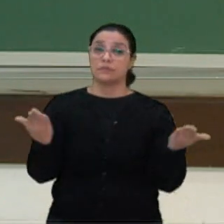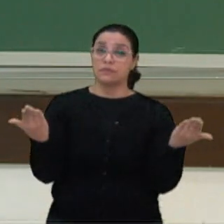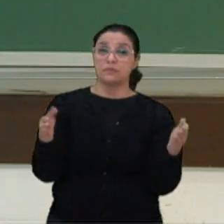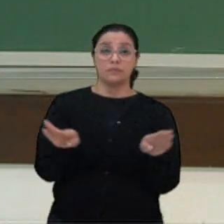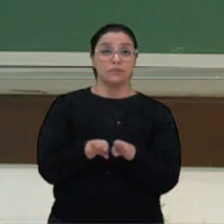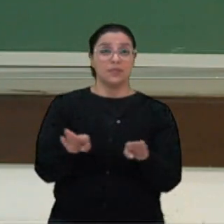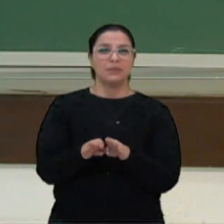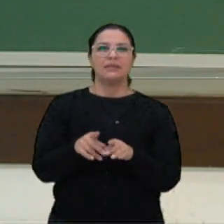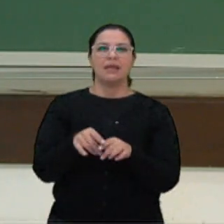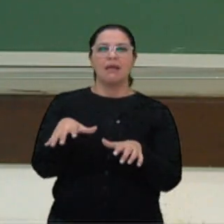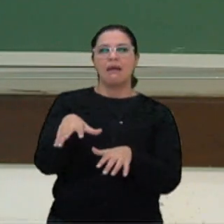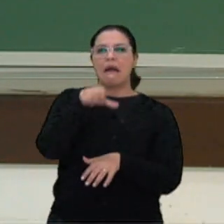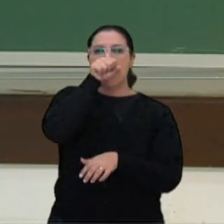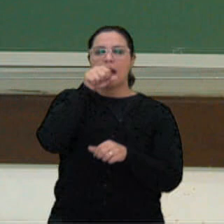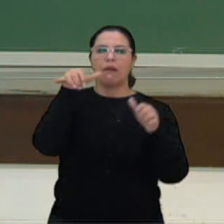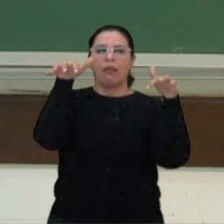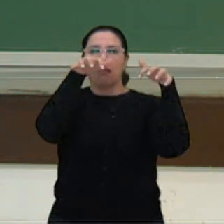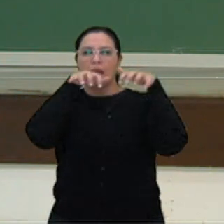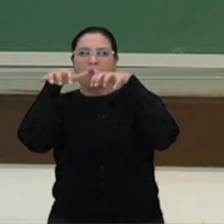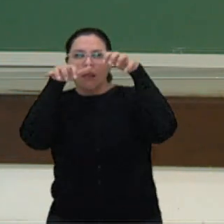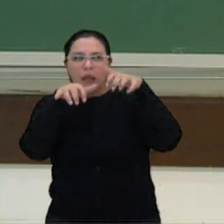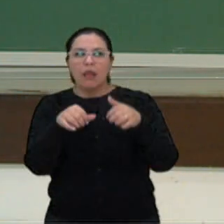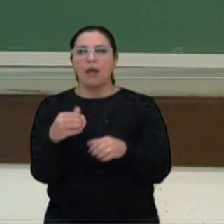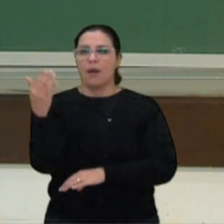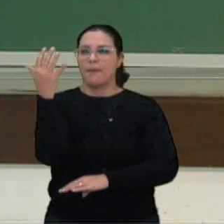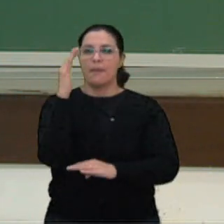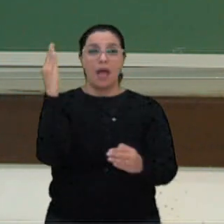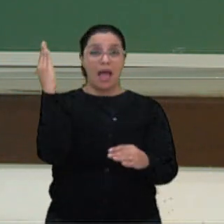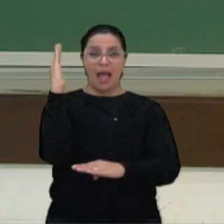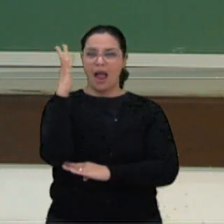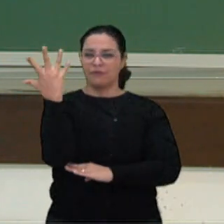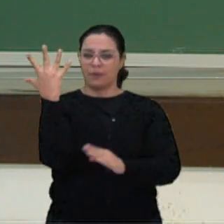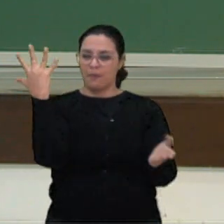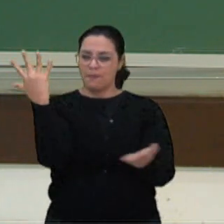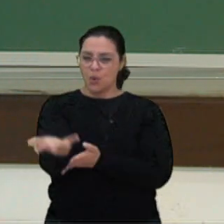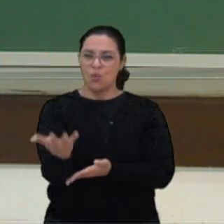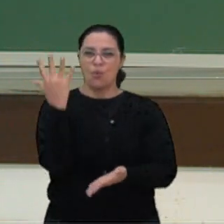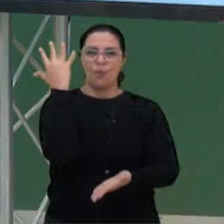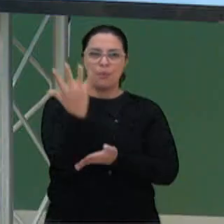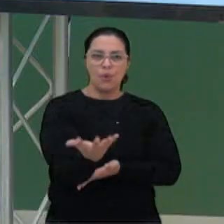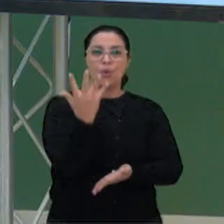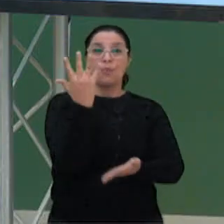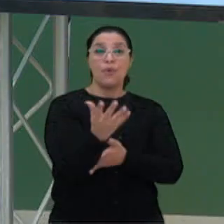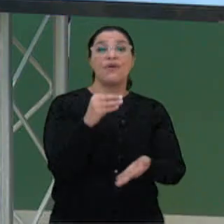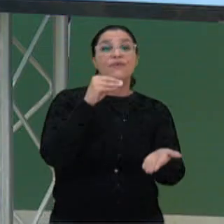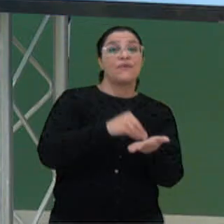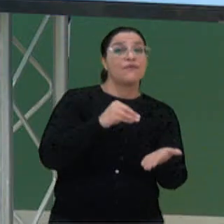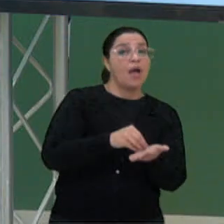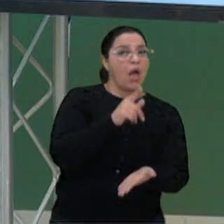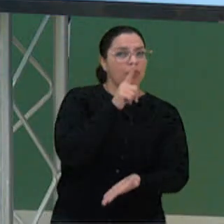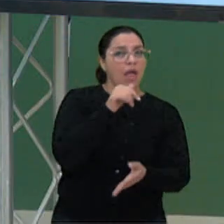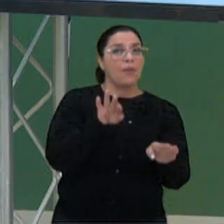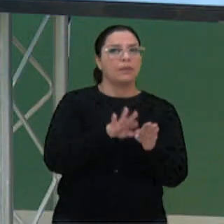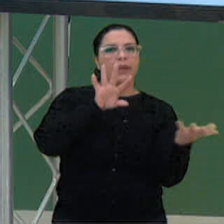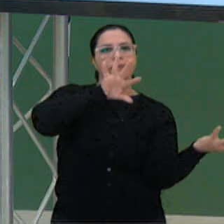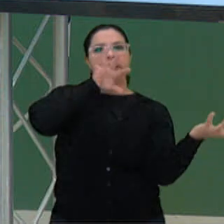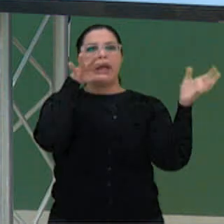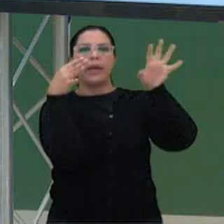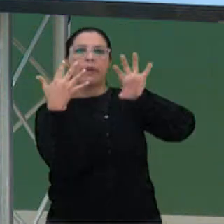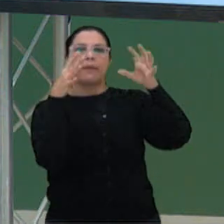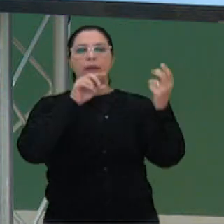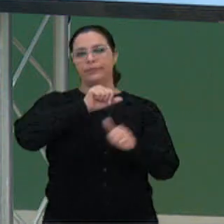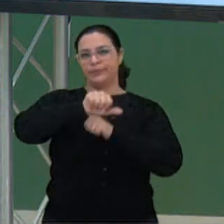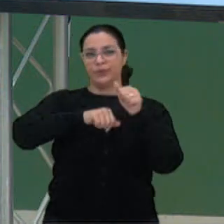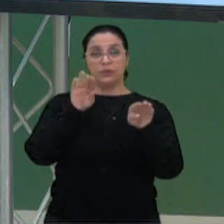ao quê? Poluição do ar, desmatamento, a escassez de água potável e as mudanças climáticas. É de forma muito acentuada